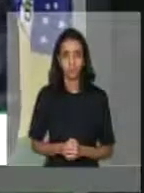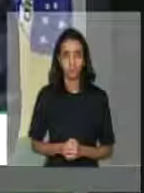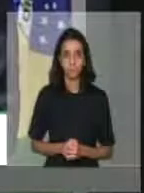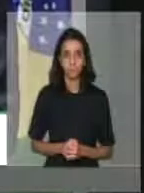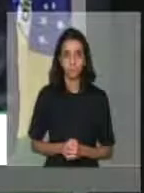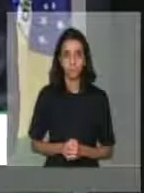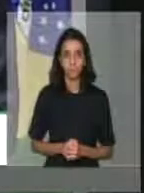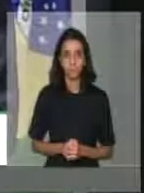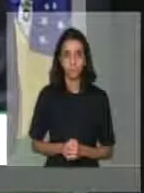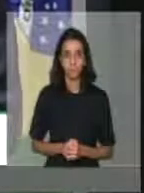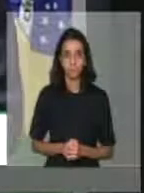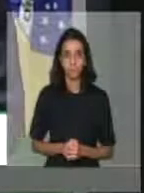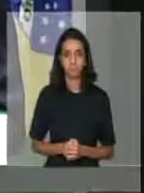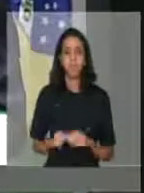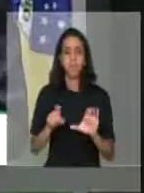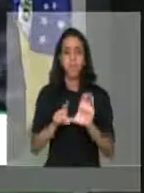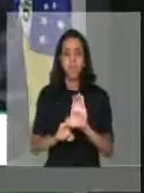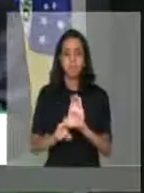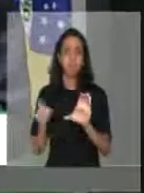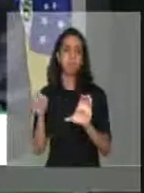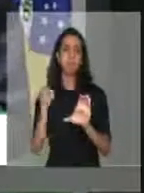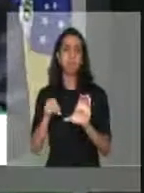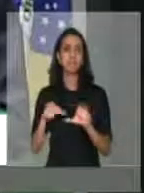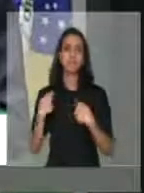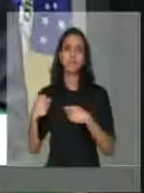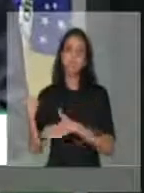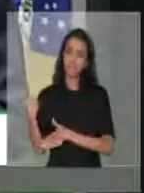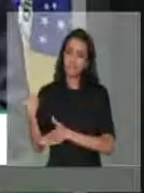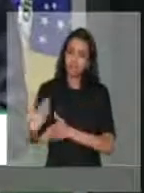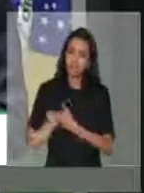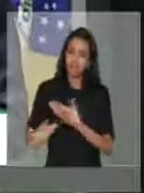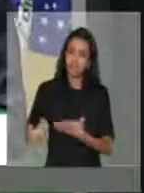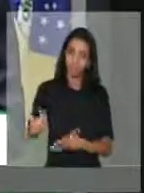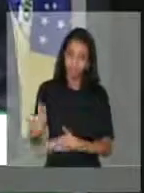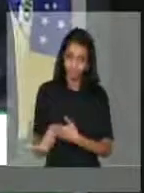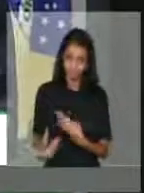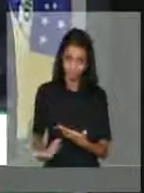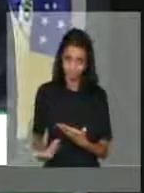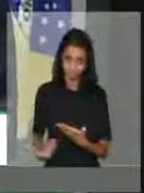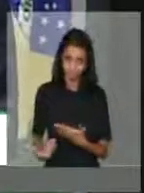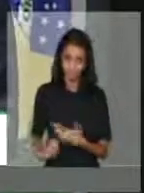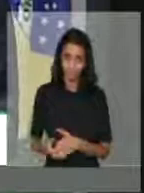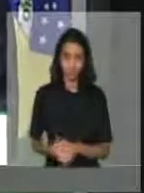a independência é sempre um processo. E a independência brasileira,